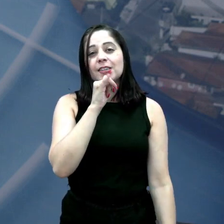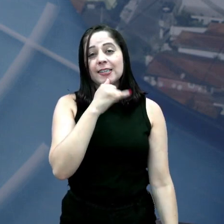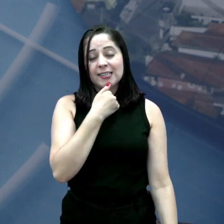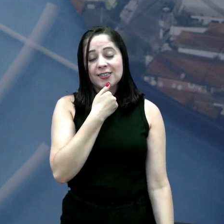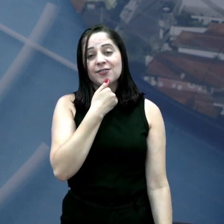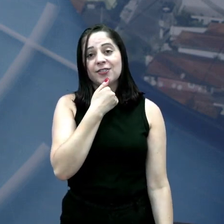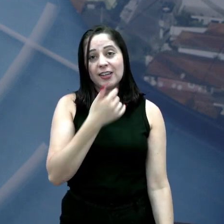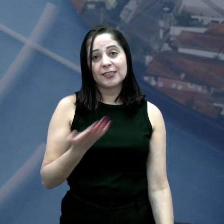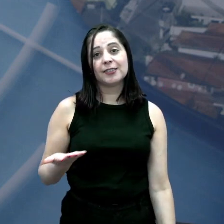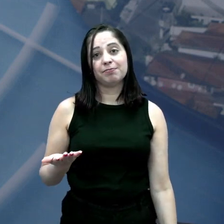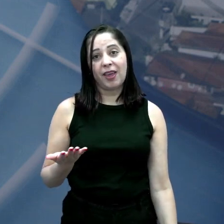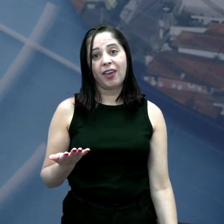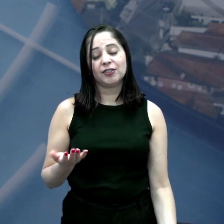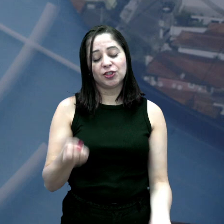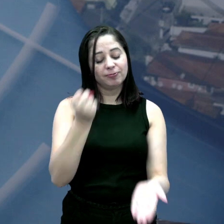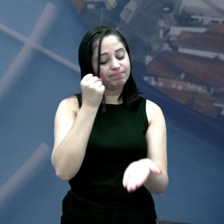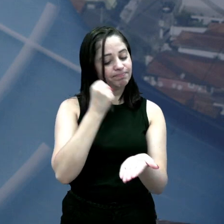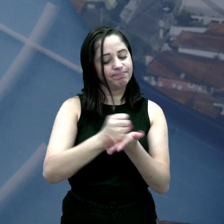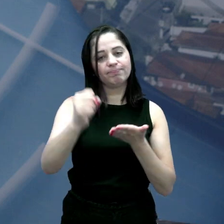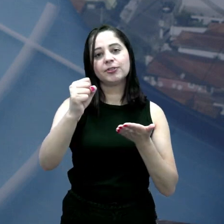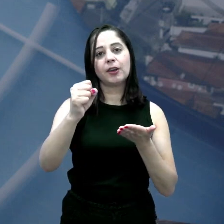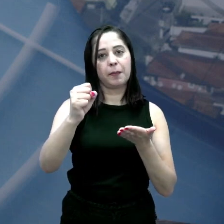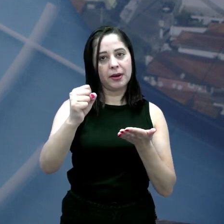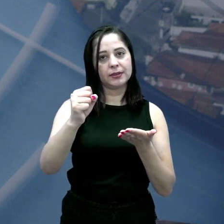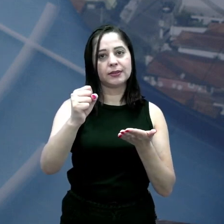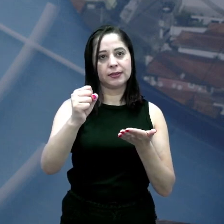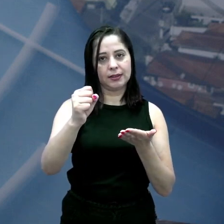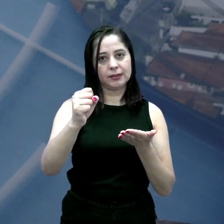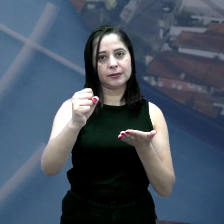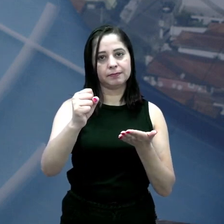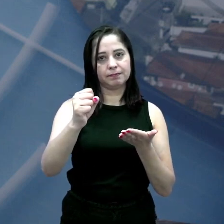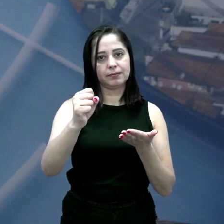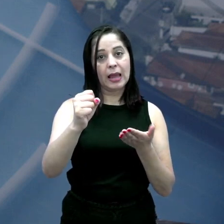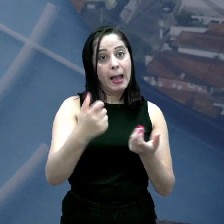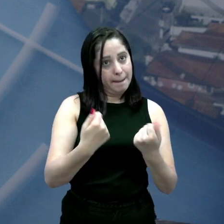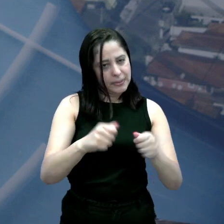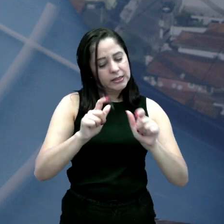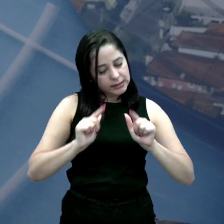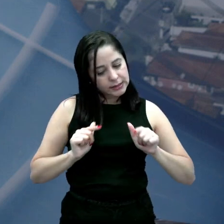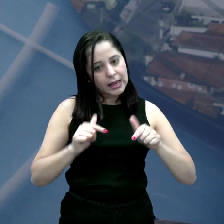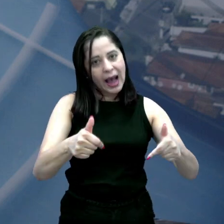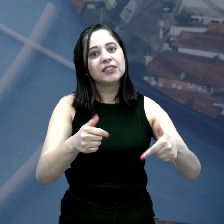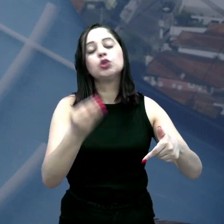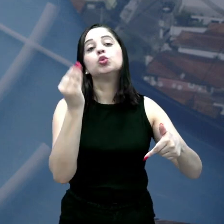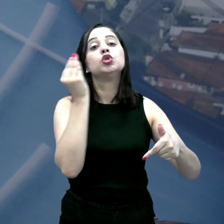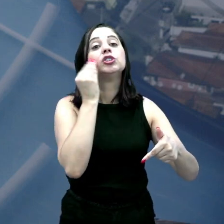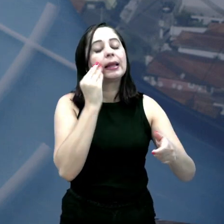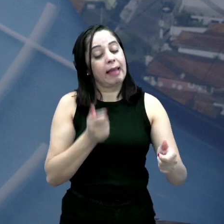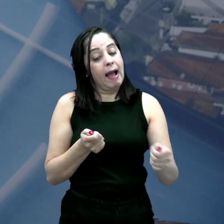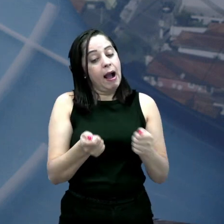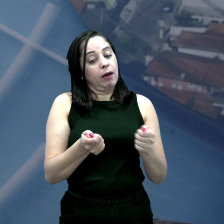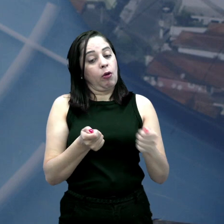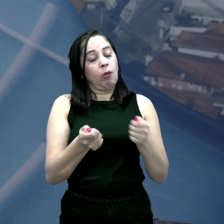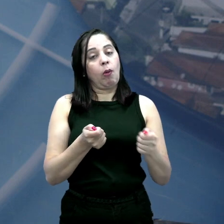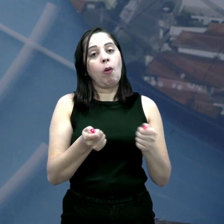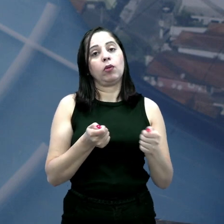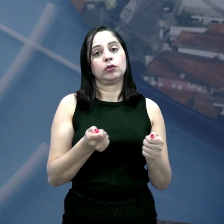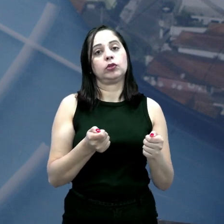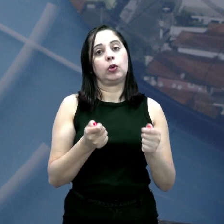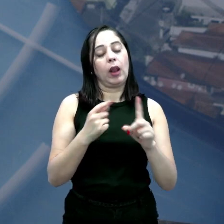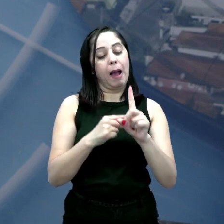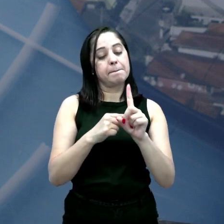caminho meio que sem volta, né? É possível, claro, tomar medidas, né? Para tentar conter